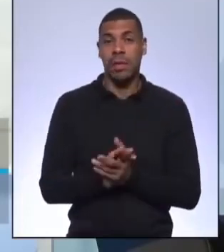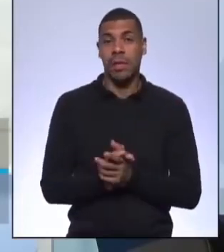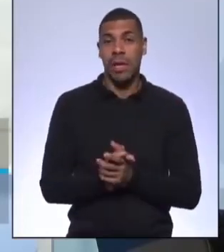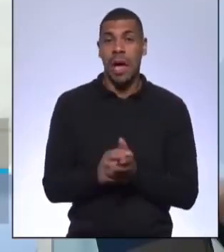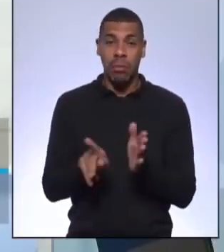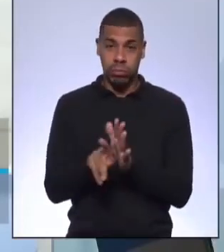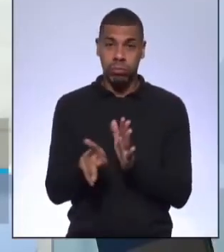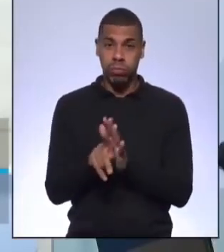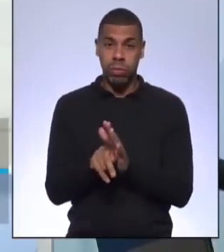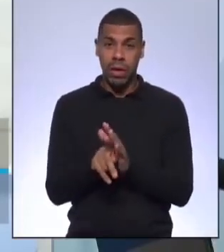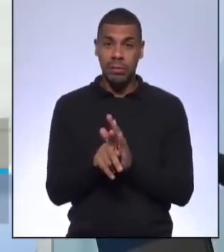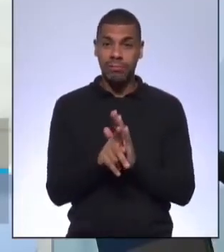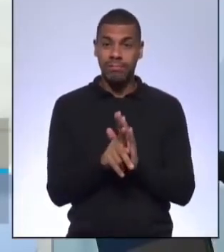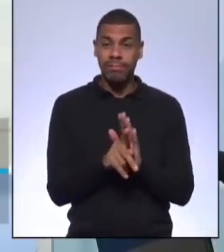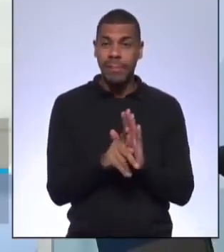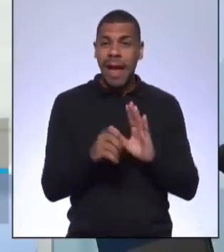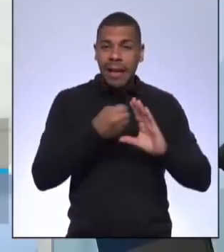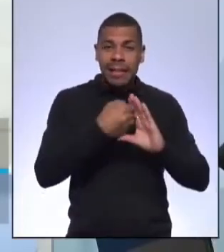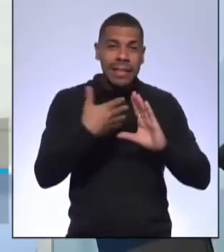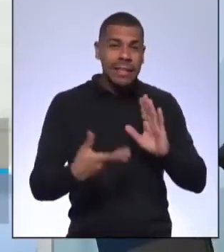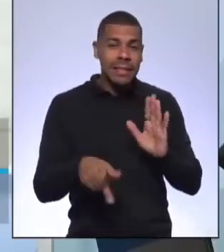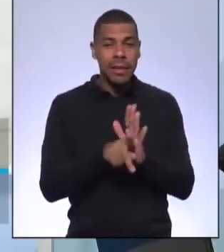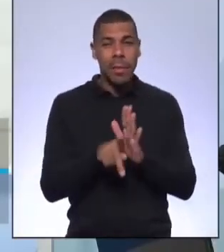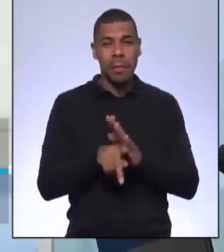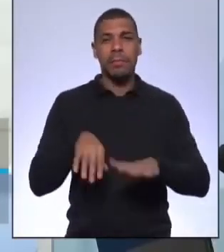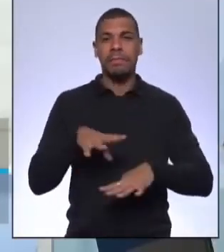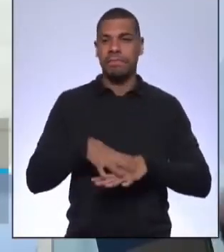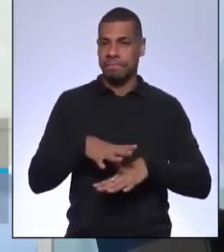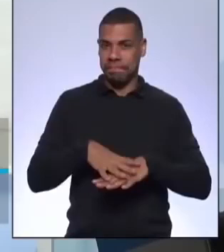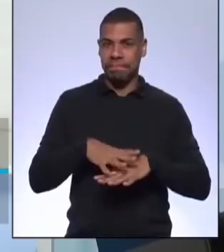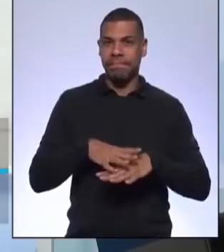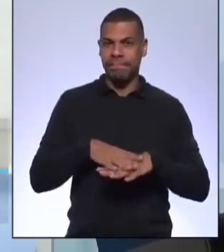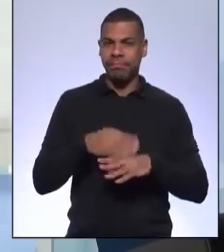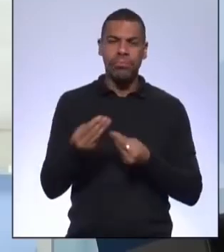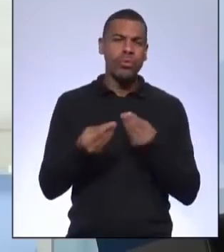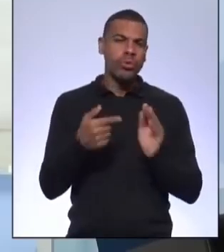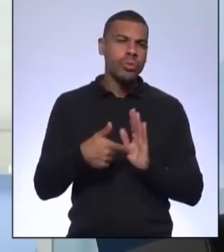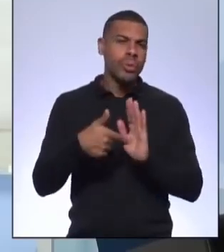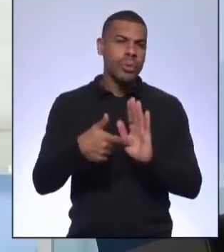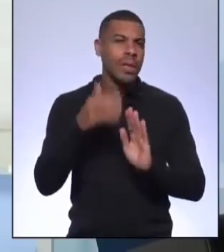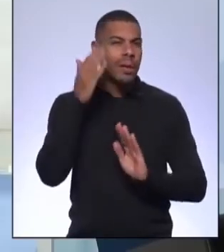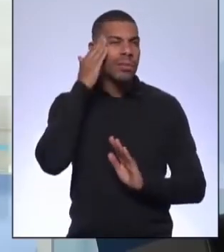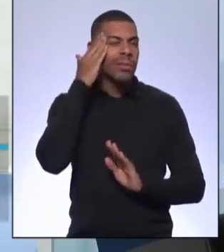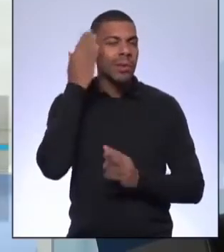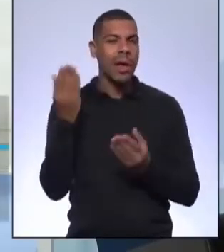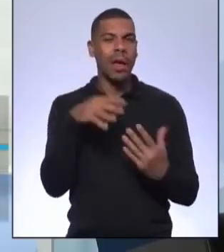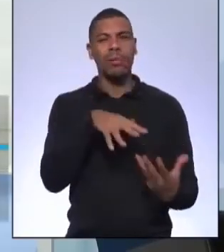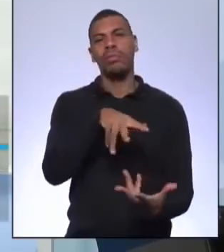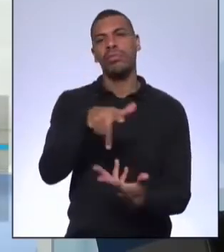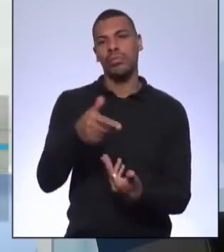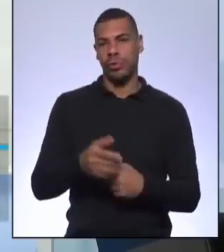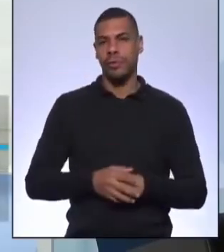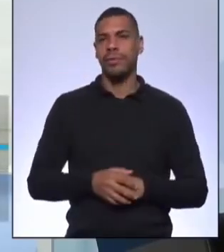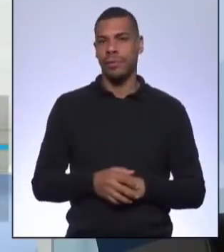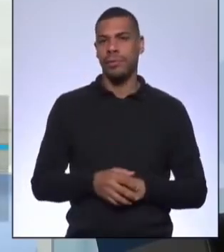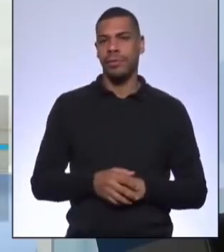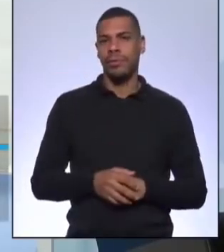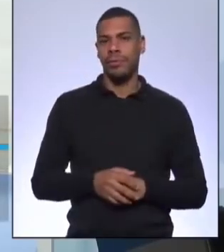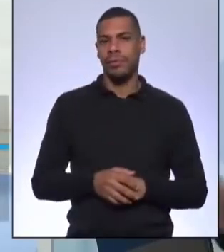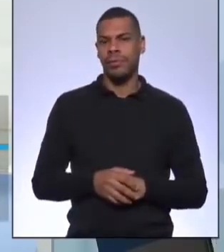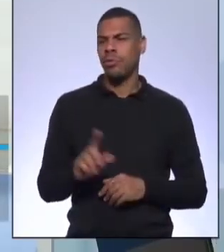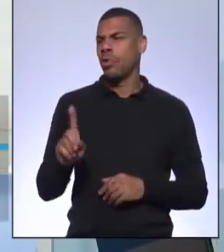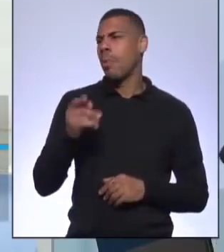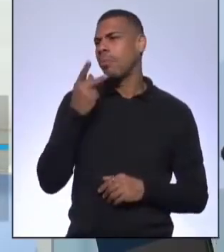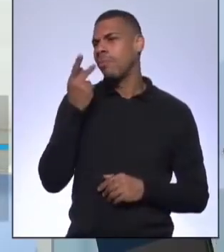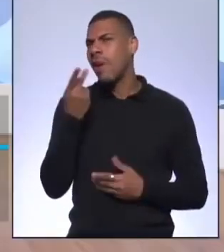da matemática ela vai ser a mesma. Então, essa representação é um modelo internacional, um modelo, sei lá, não posso